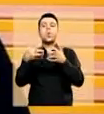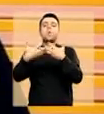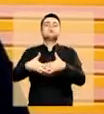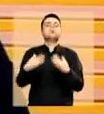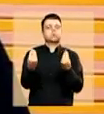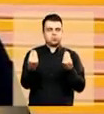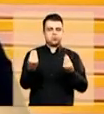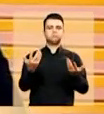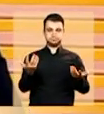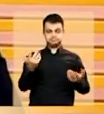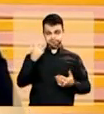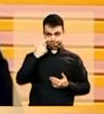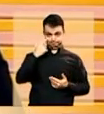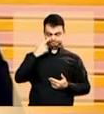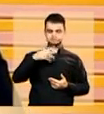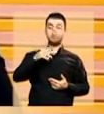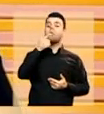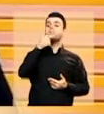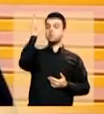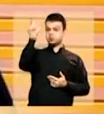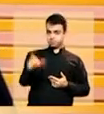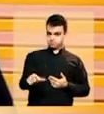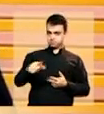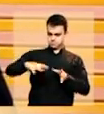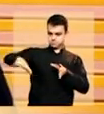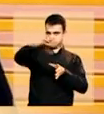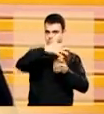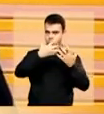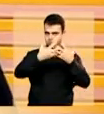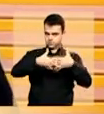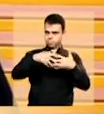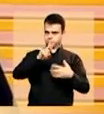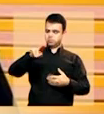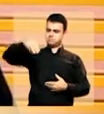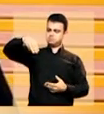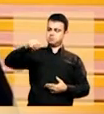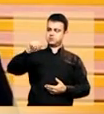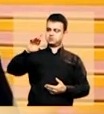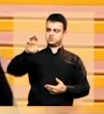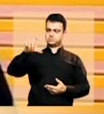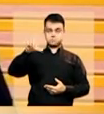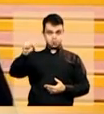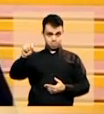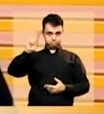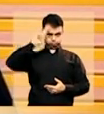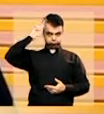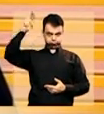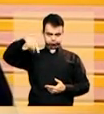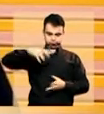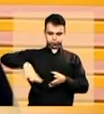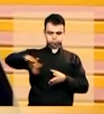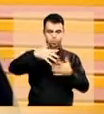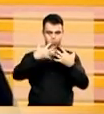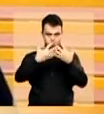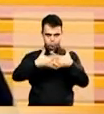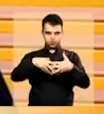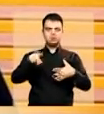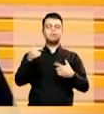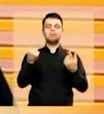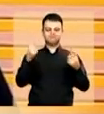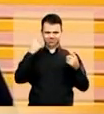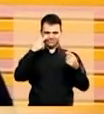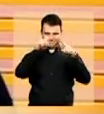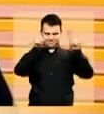o chairman do nosso distrito é o Marcelo Teixeira da Costa. Quem tiver interesse pode ligar para ele no